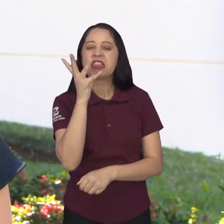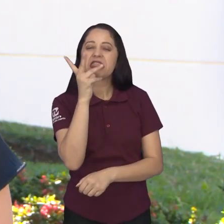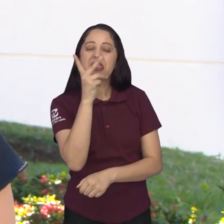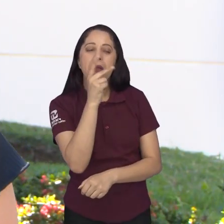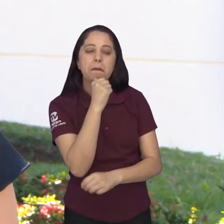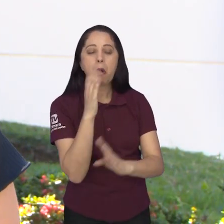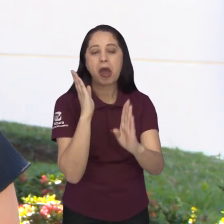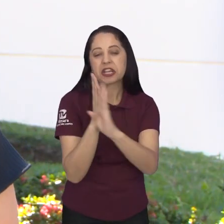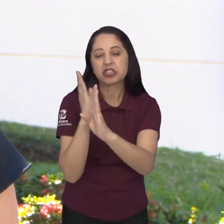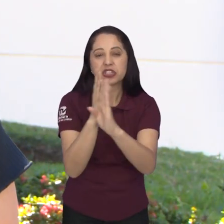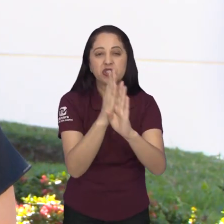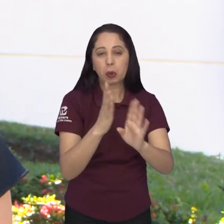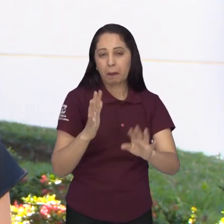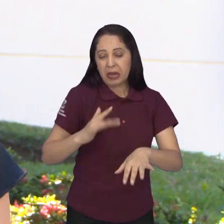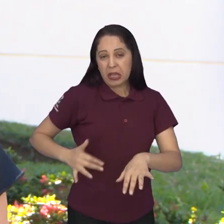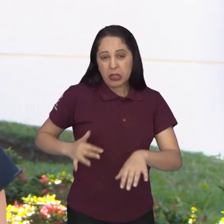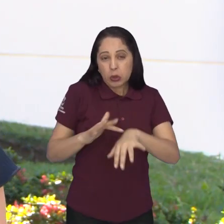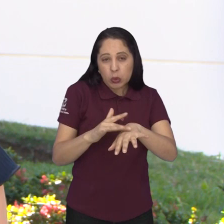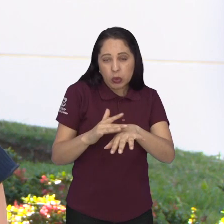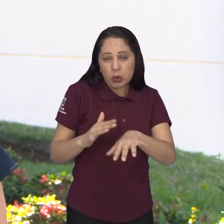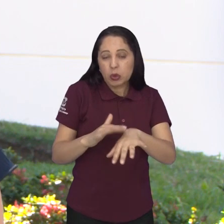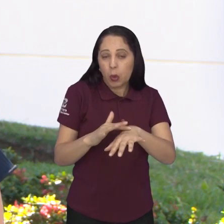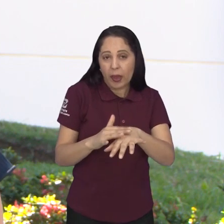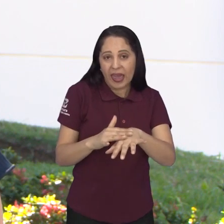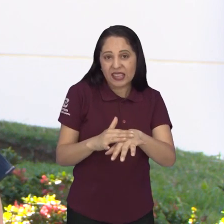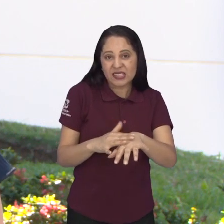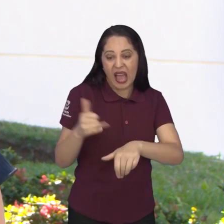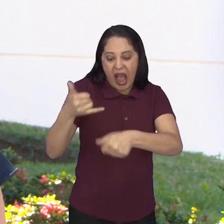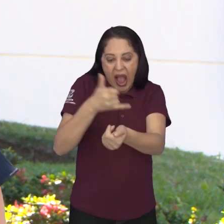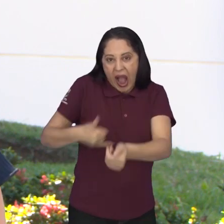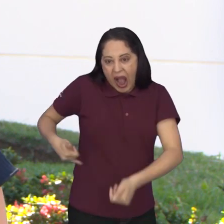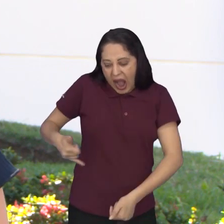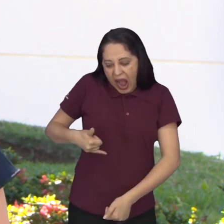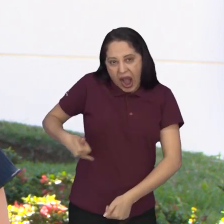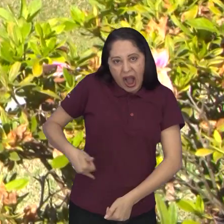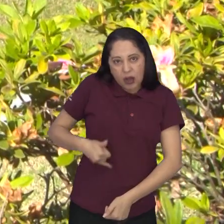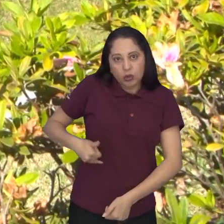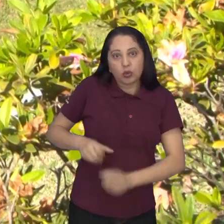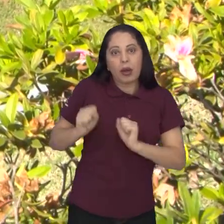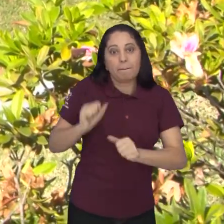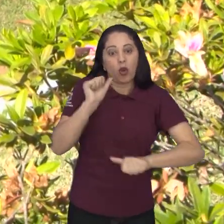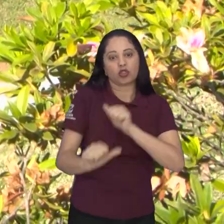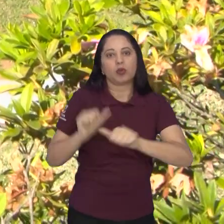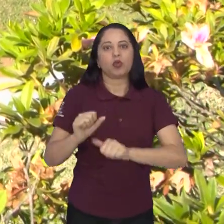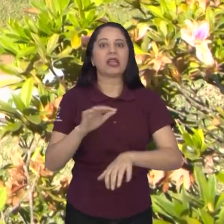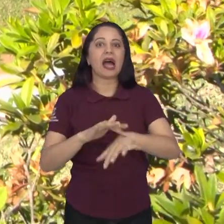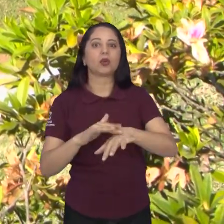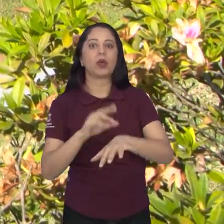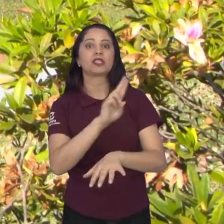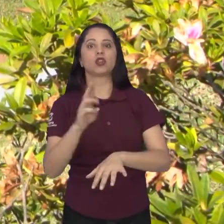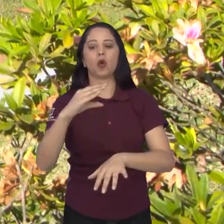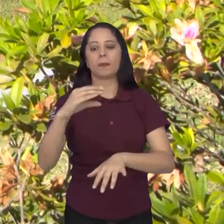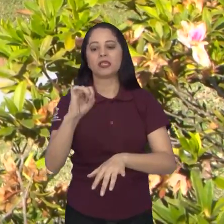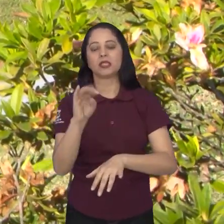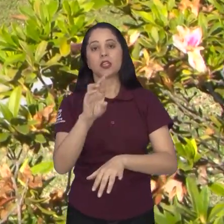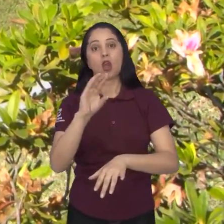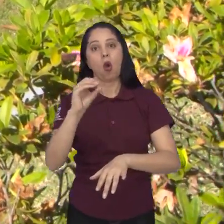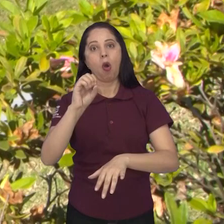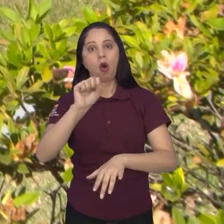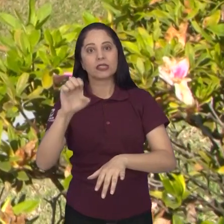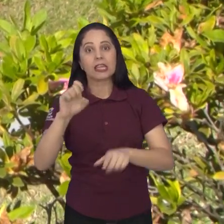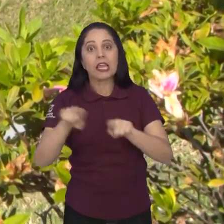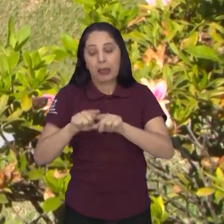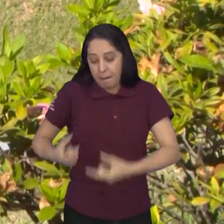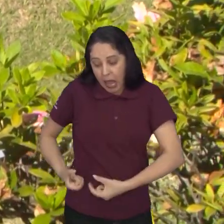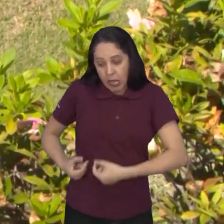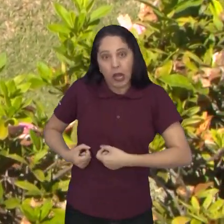tempo, a gordura no fígado pode causar cirrose e até mesmo câncer em algumas situações. Para pôr fim ao problema de saúde, ela conta que fez um